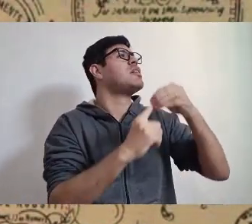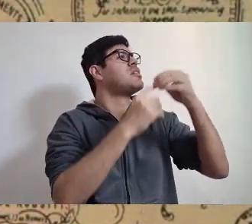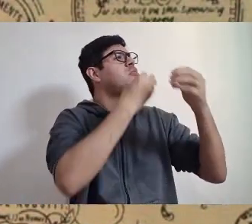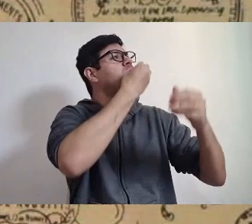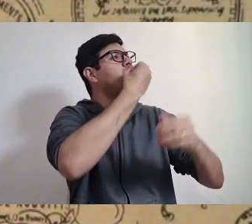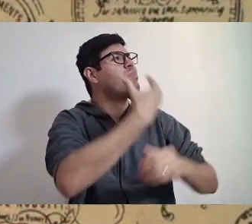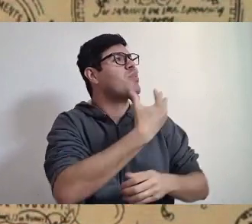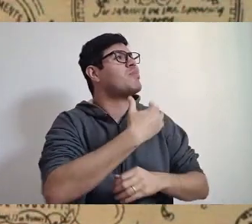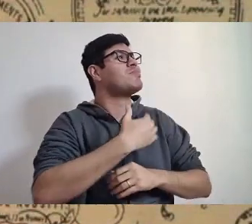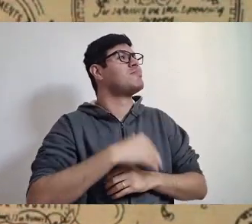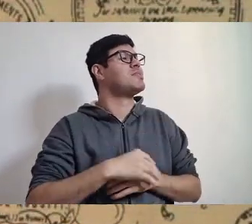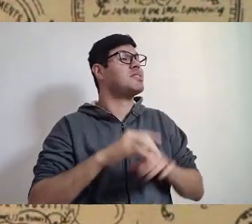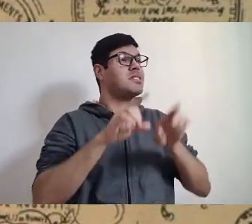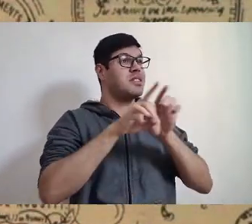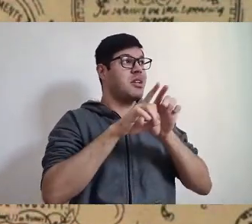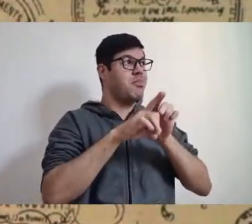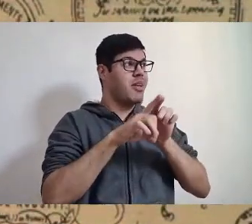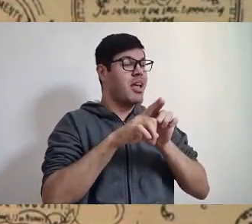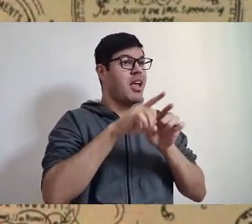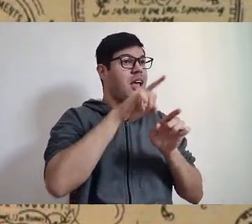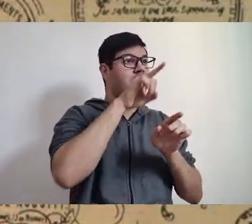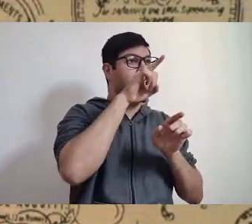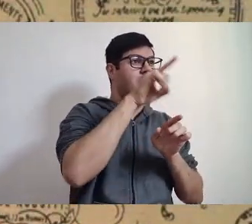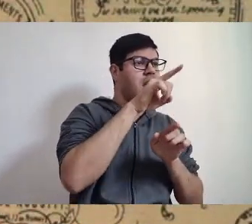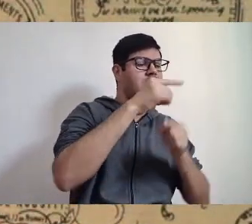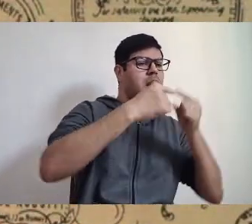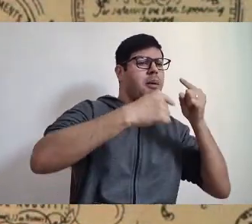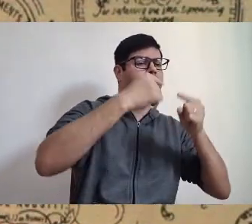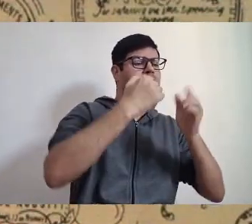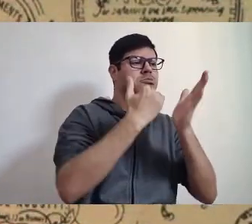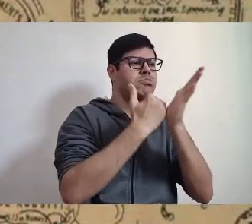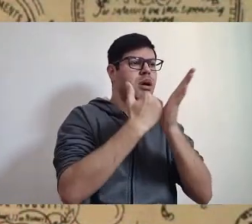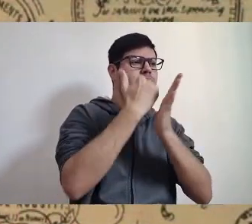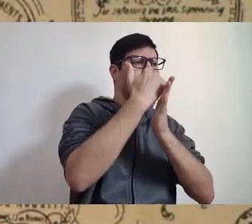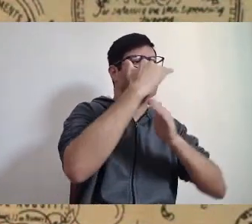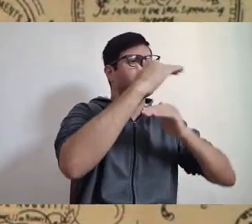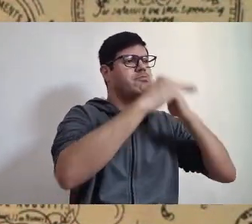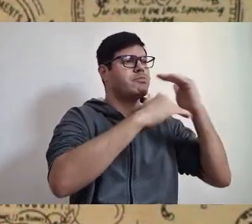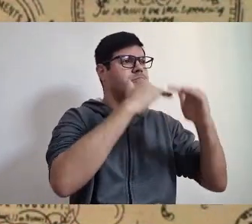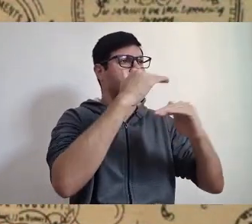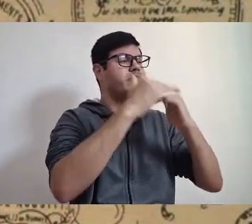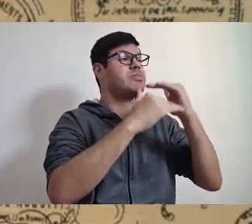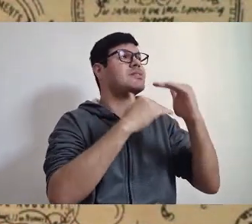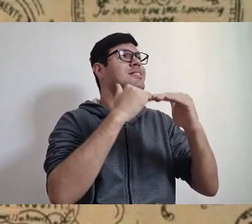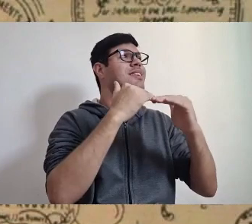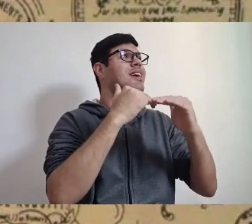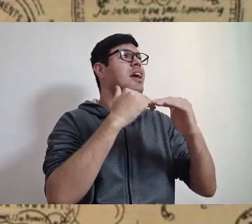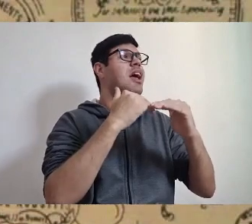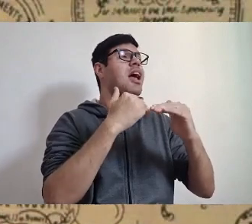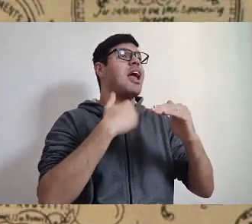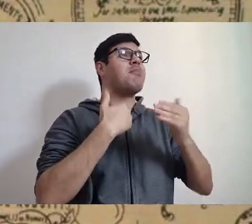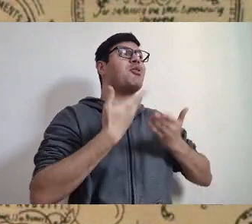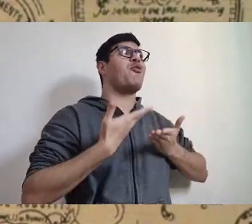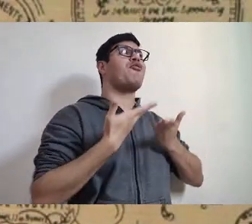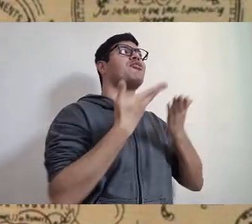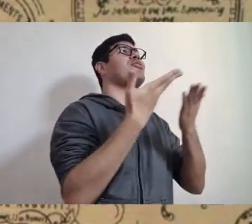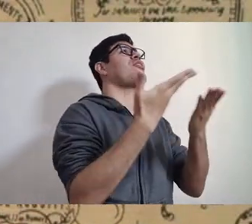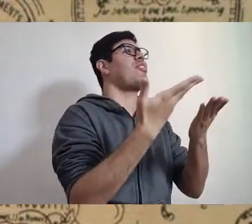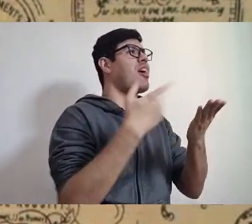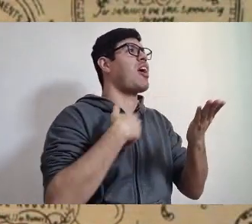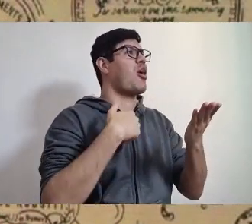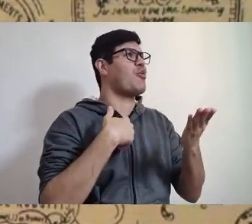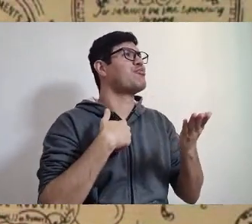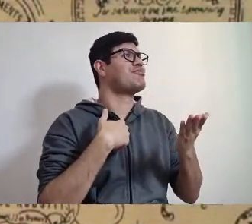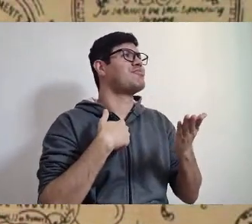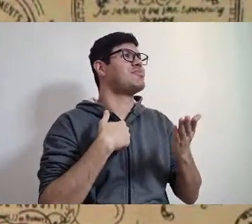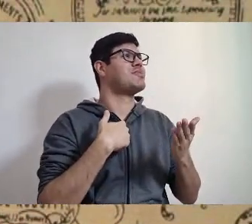foi construindo ali a parte política. Chegou um momento que eu recebi o convite para sair candidata. E nesse momento eu